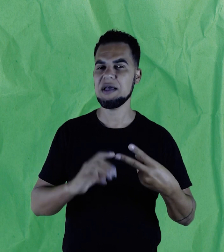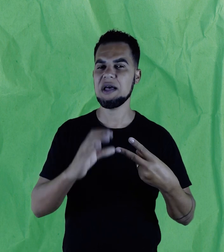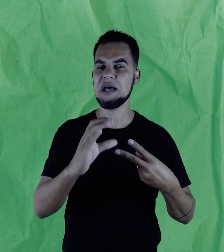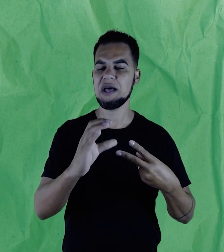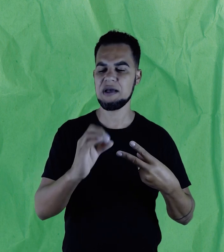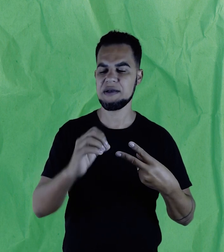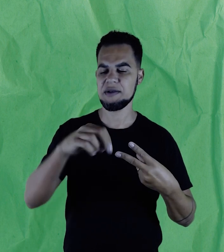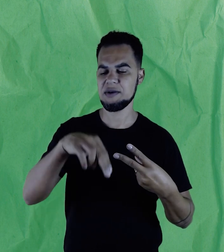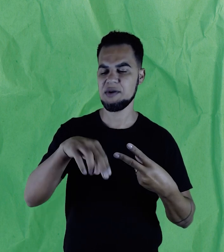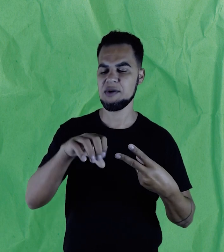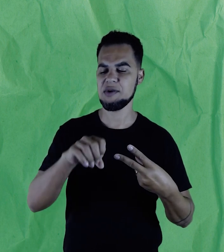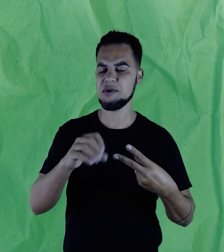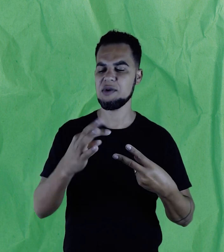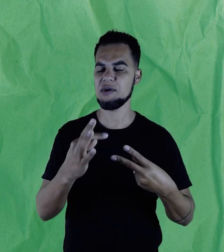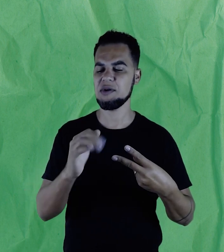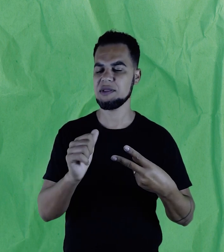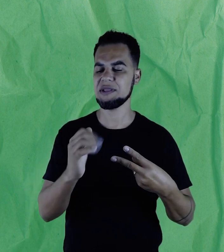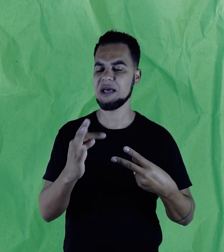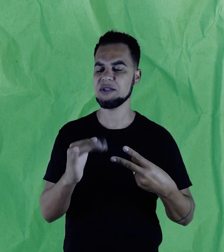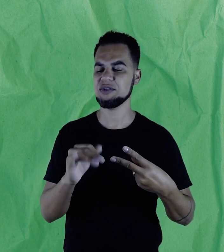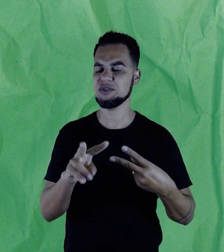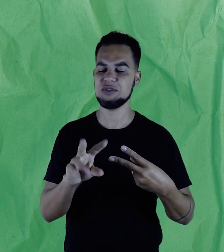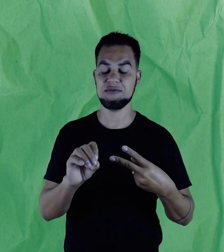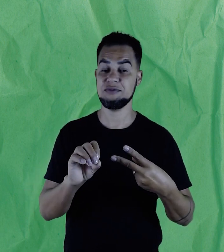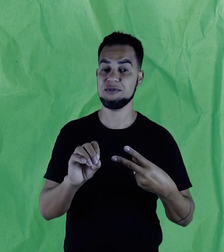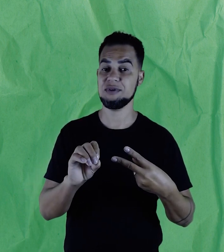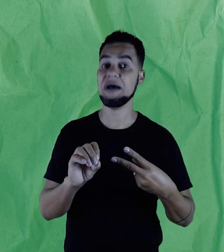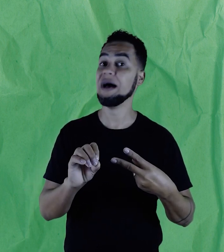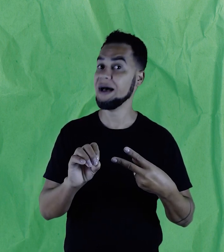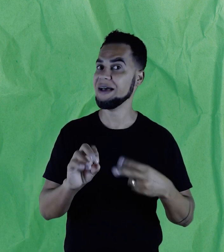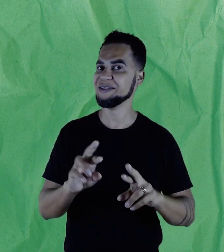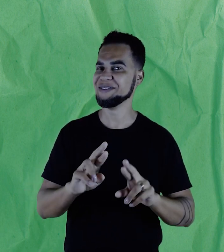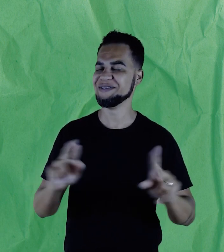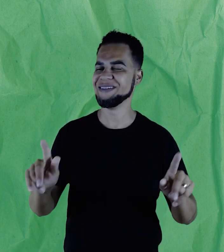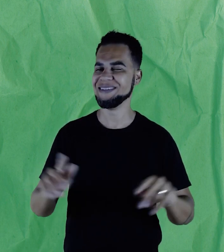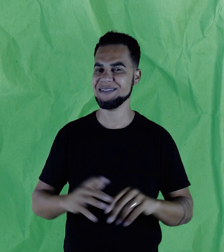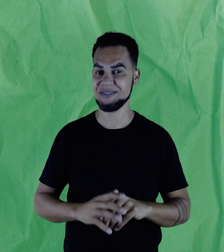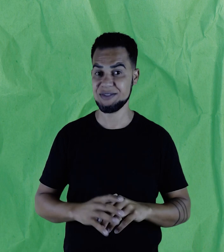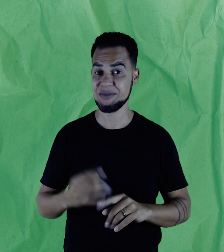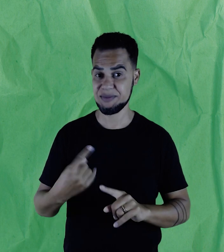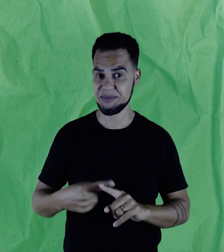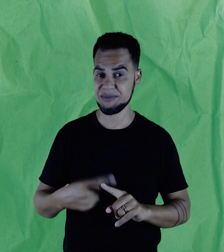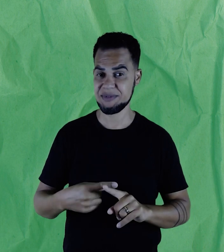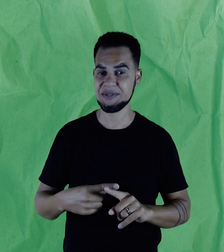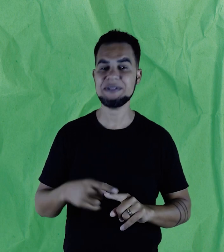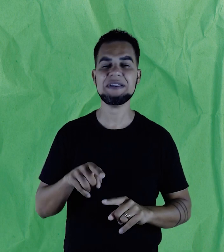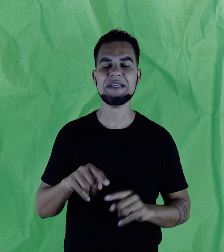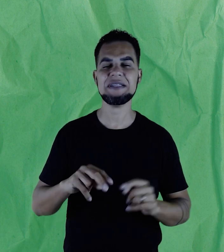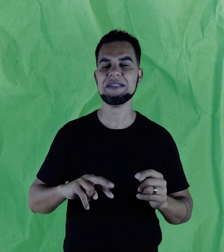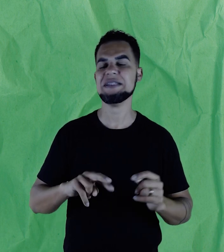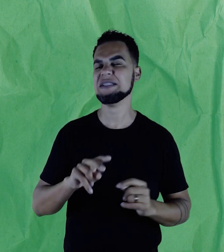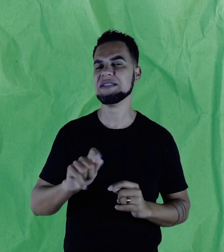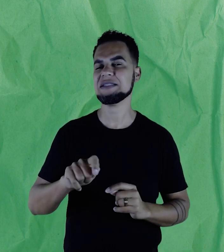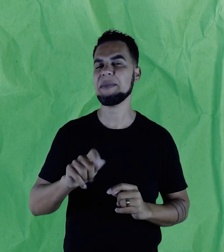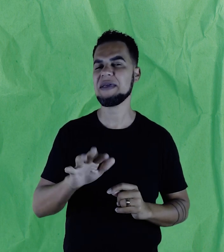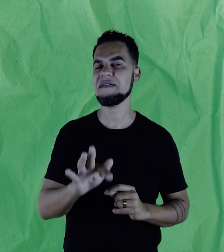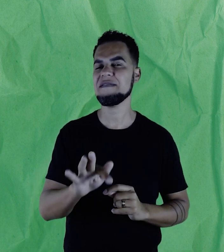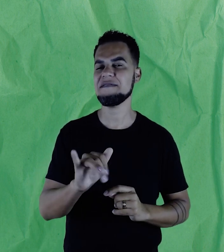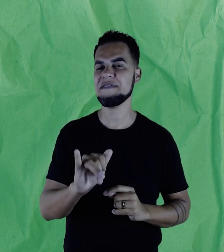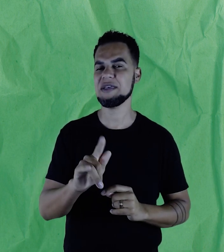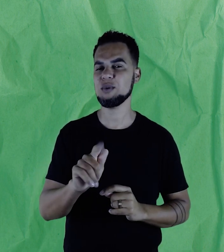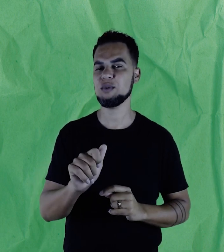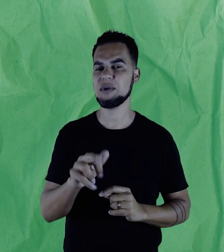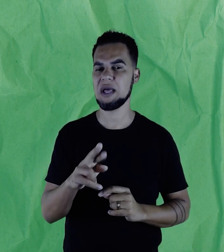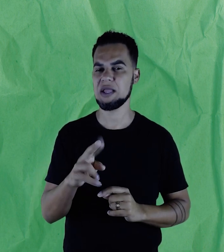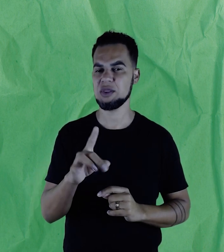sentido conotativo, a coisa muda de figura, tá bom? O sentido conotativo, que também é conhecido como sentido figurado,